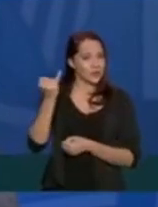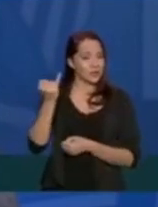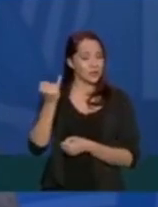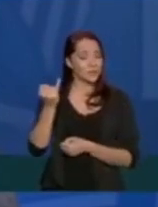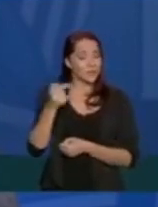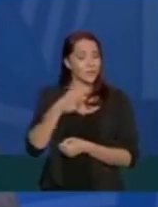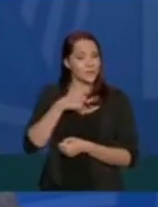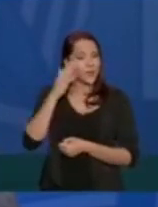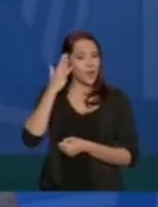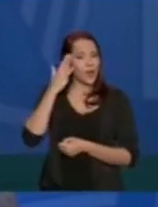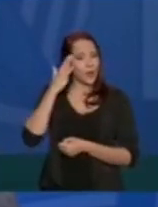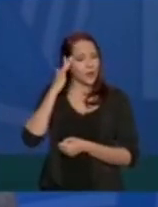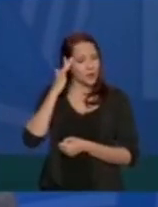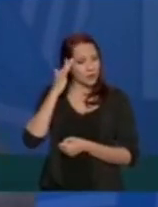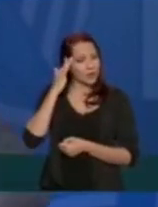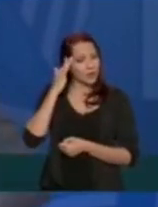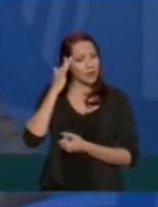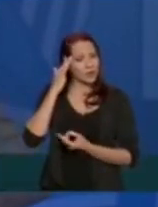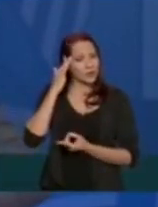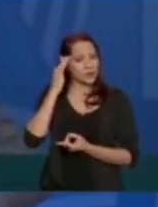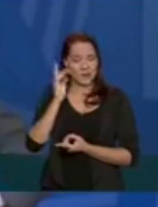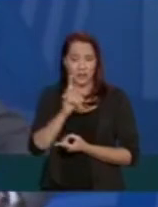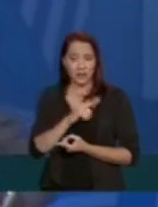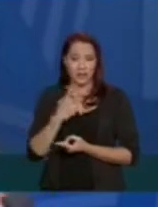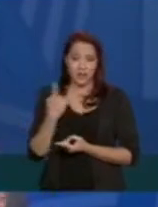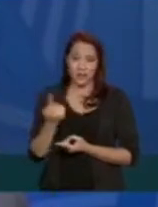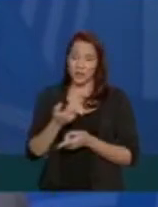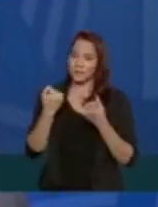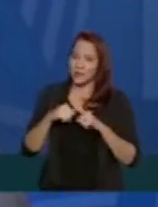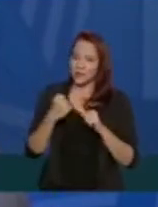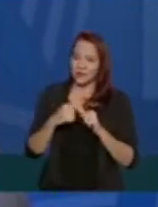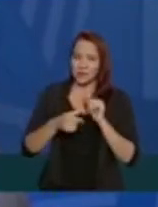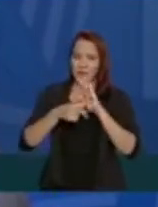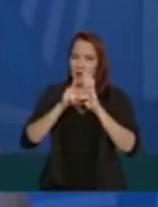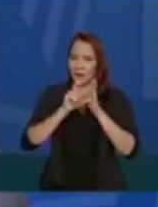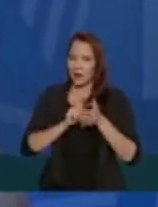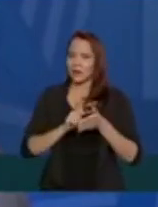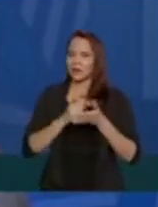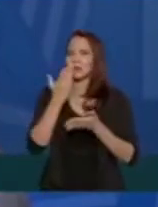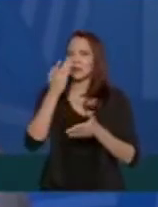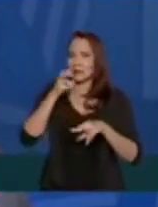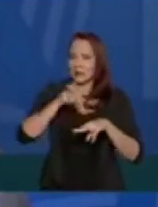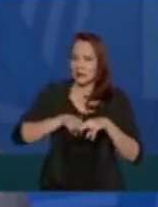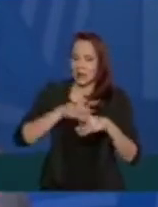Eu entendo que nós devemos estudar o assunto,